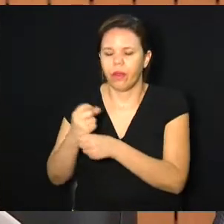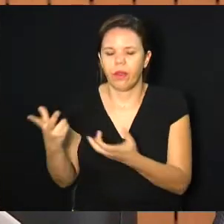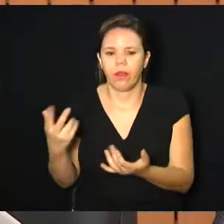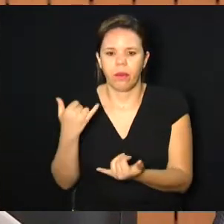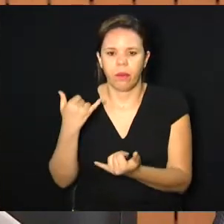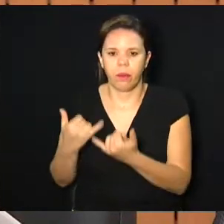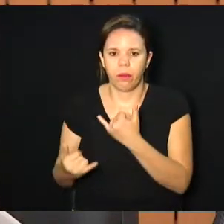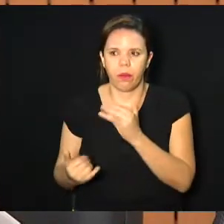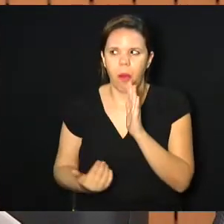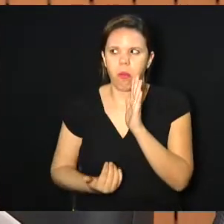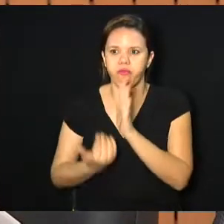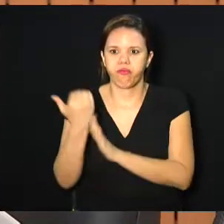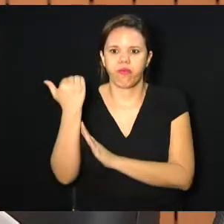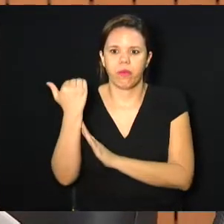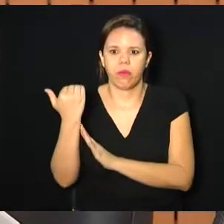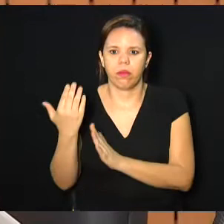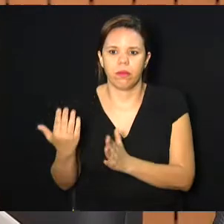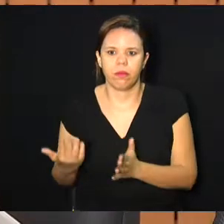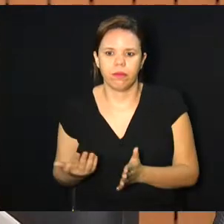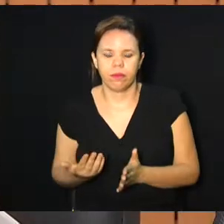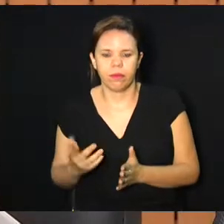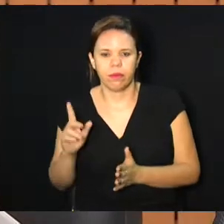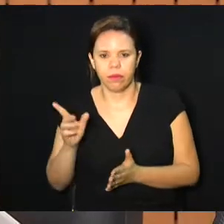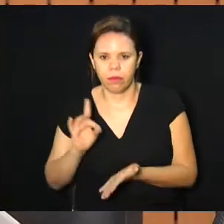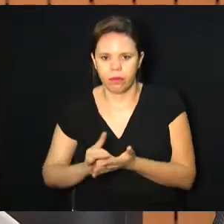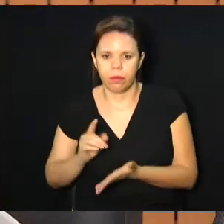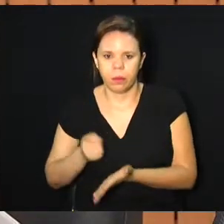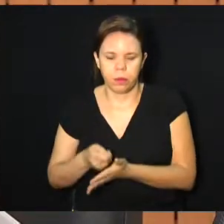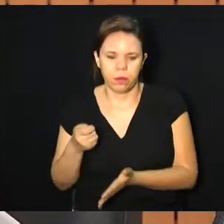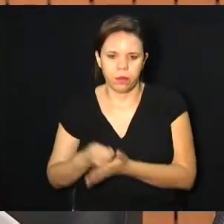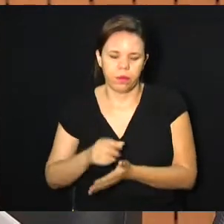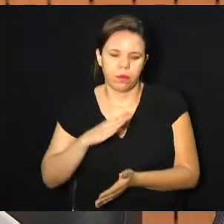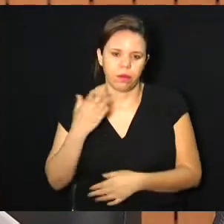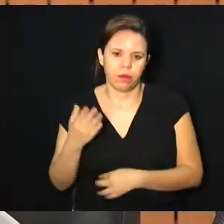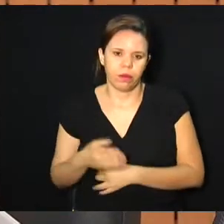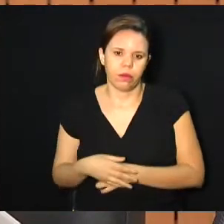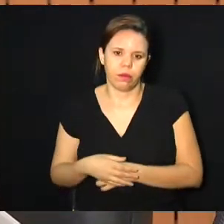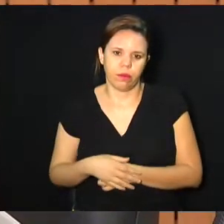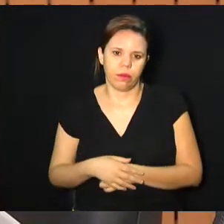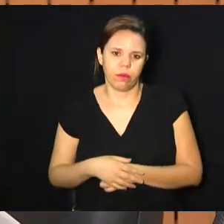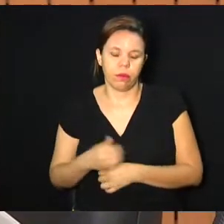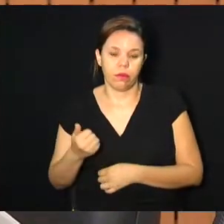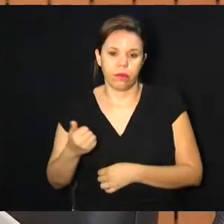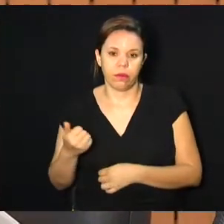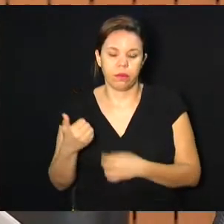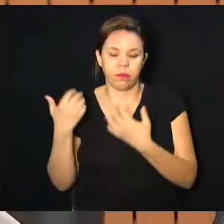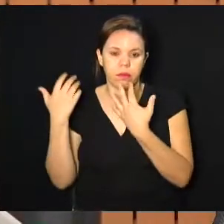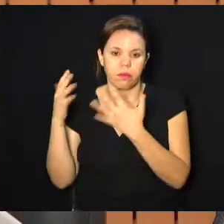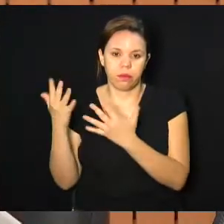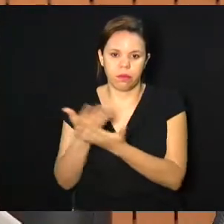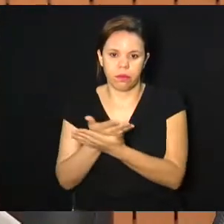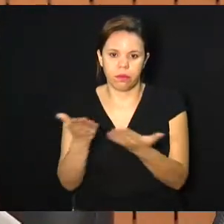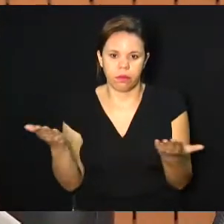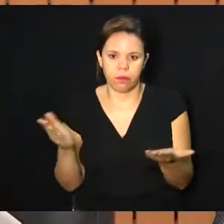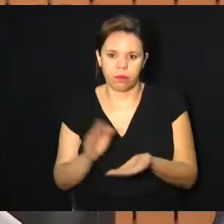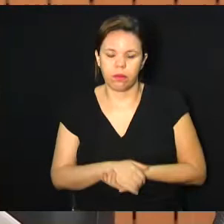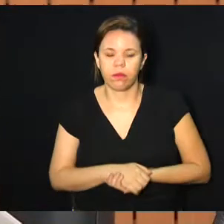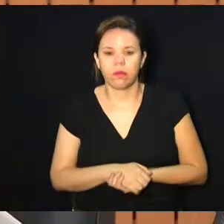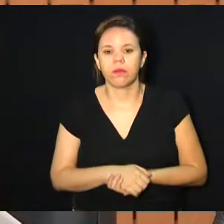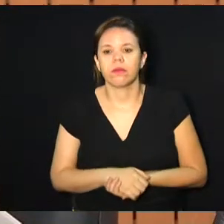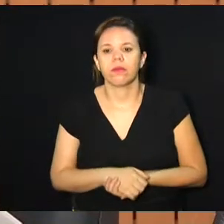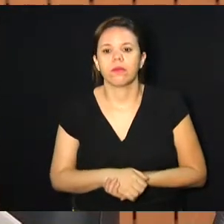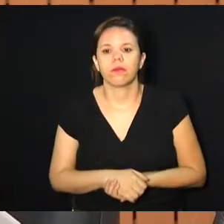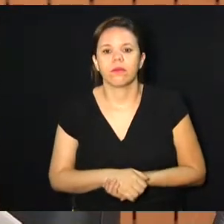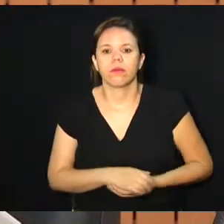parece um exagero, já exige coragem. Então, primeiramente, parabenizar